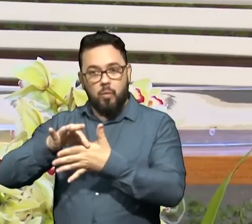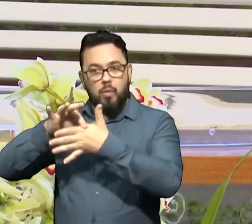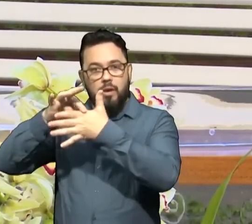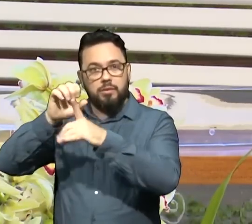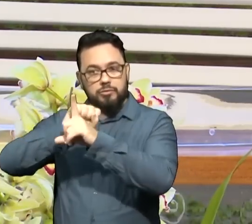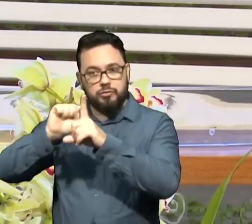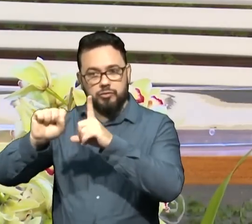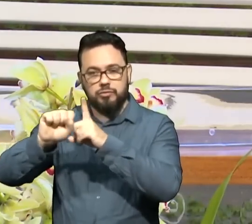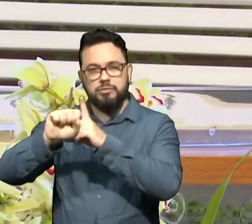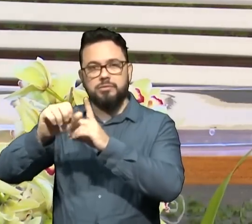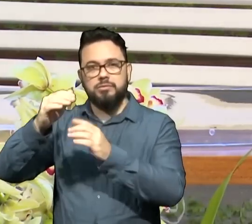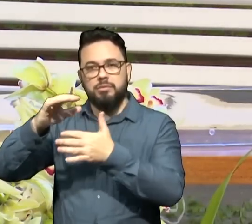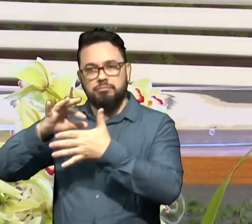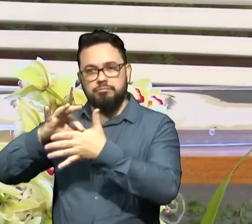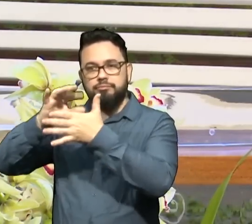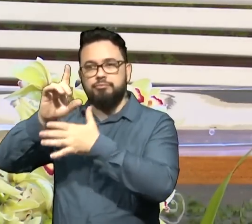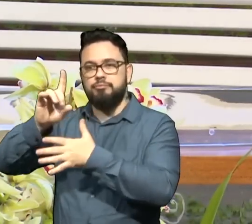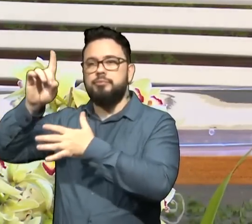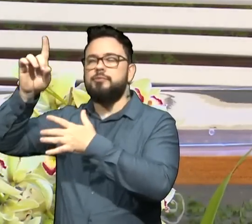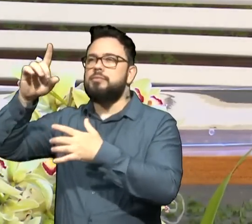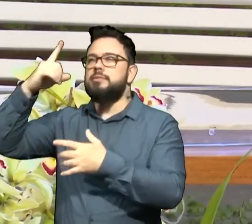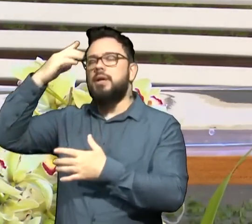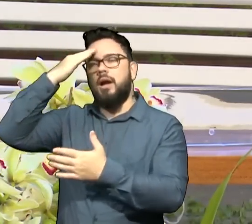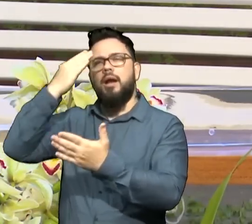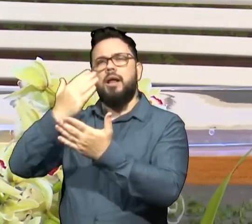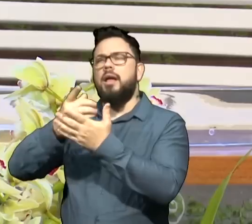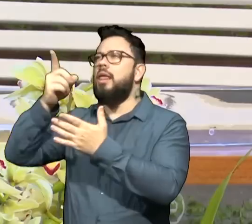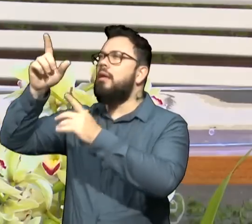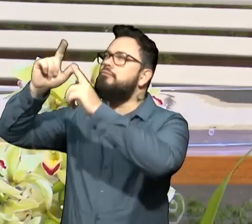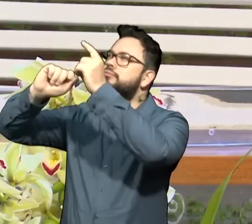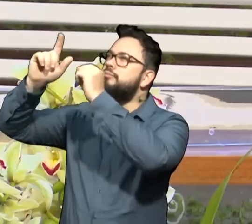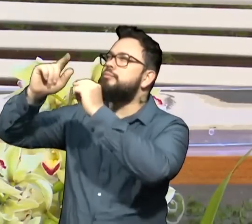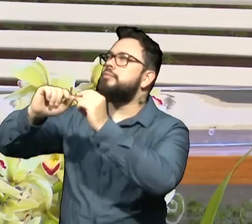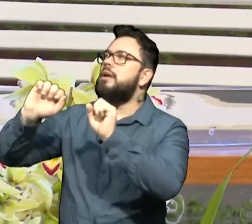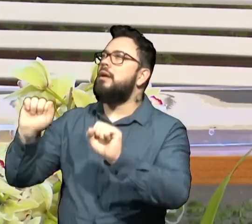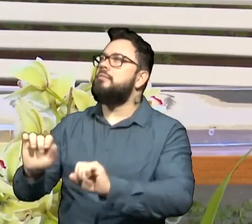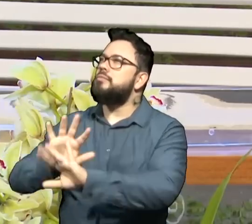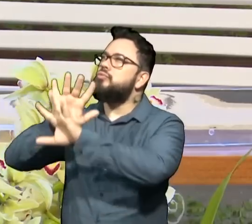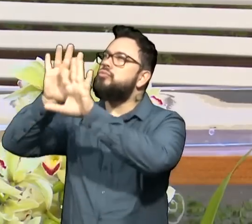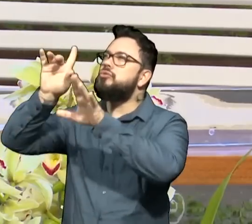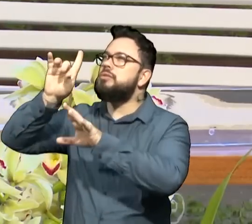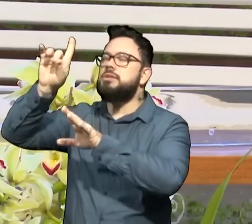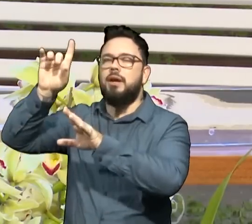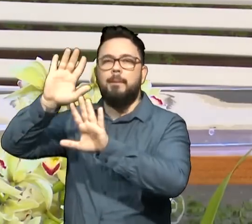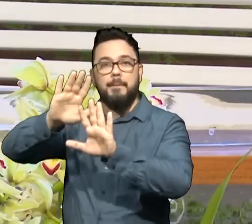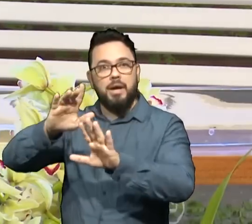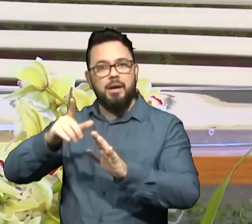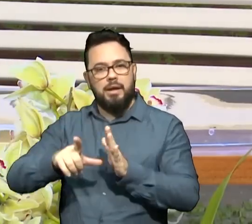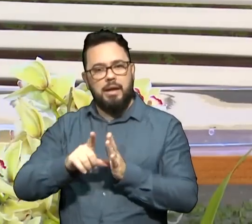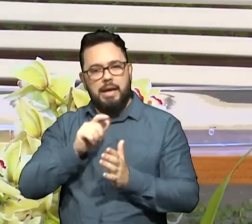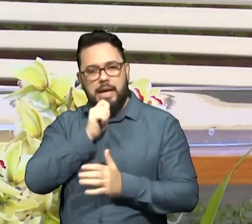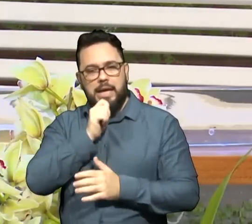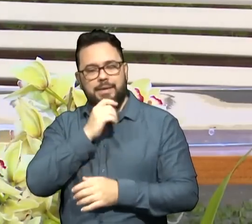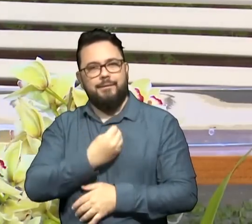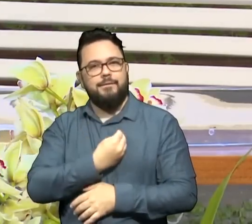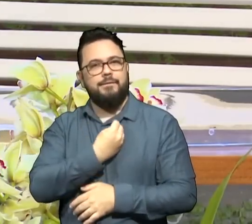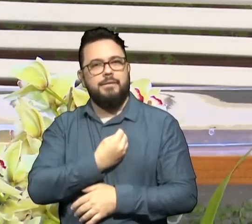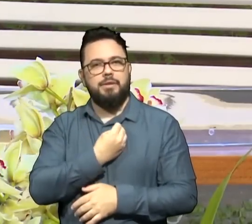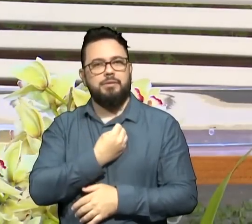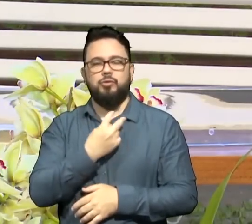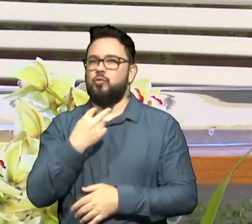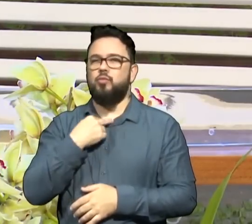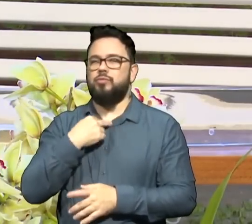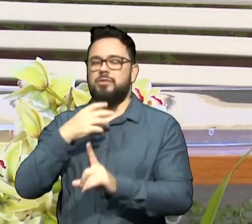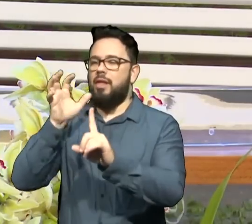acreditava-se que ele virava uma estrela no céu Então ele era glorificado como um Deus mas em vida o Imperador não era